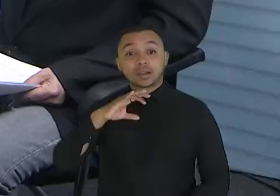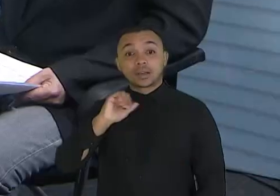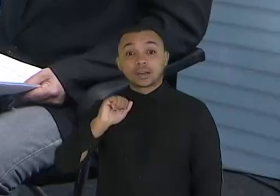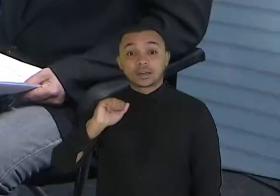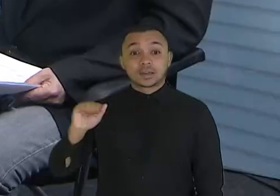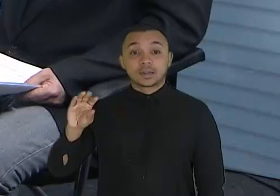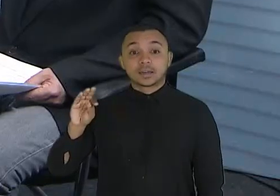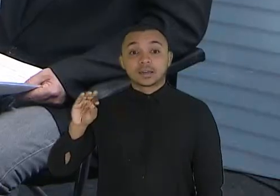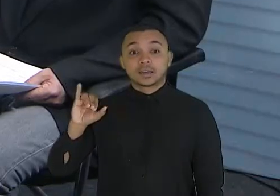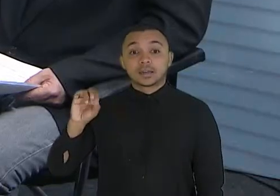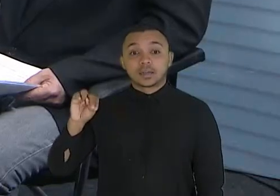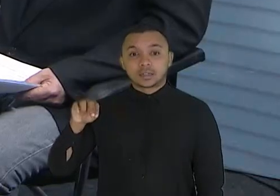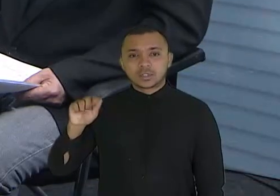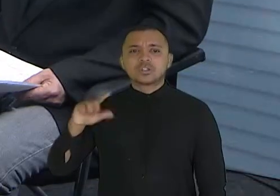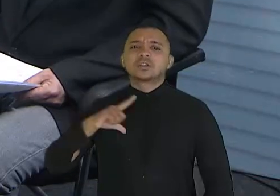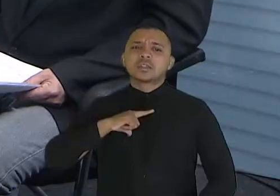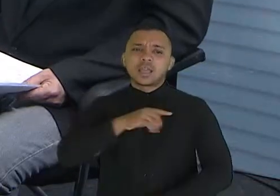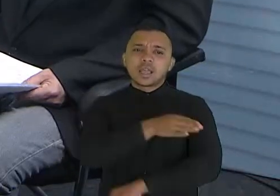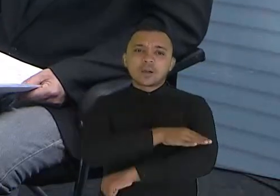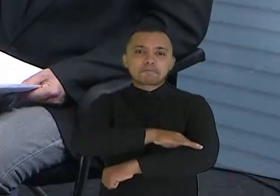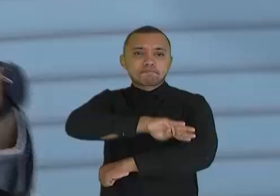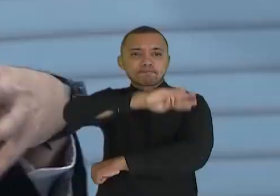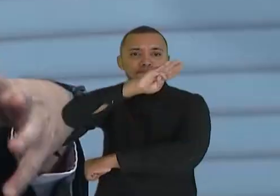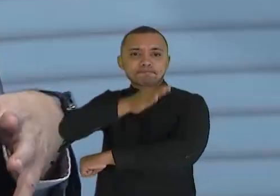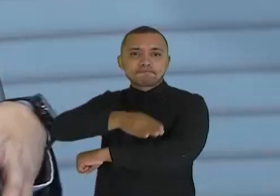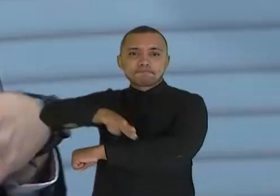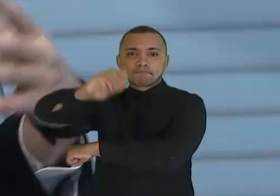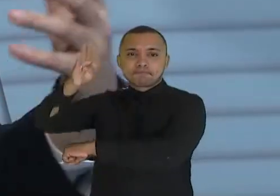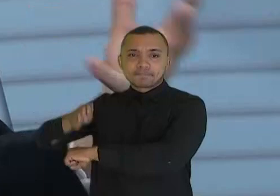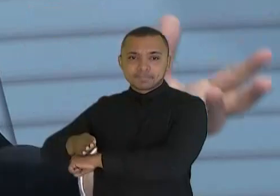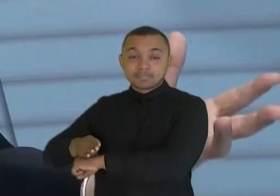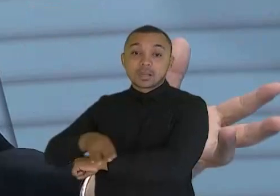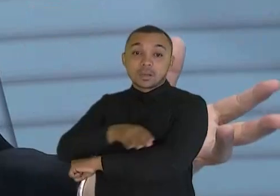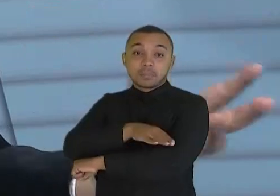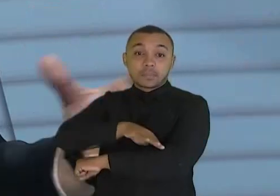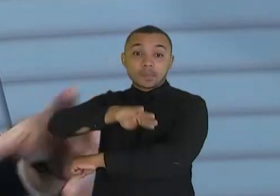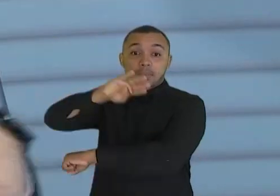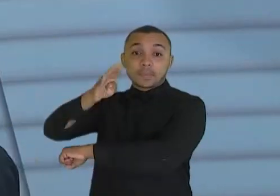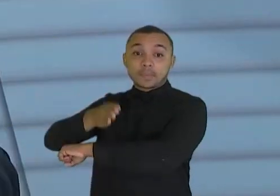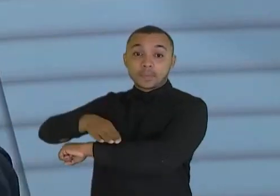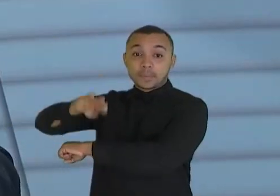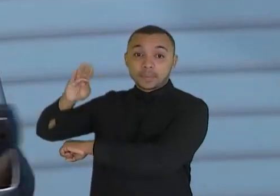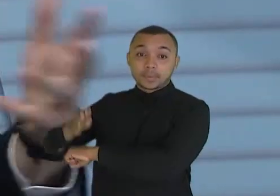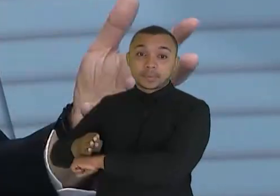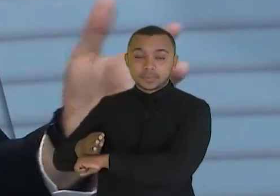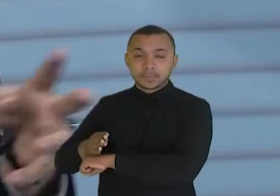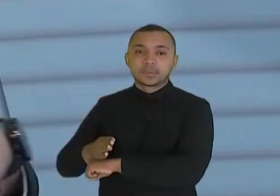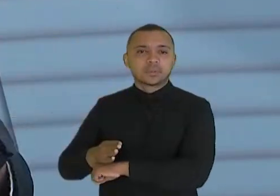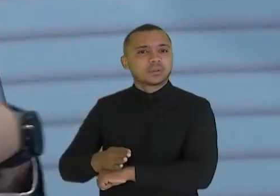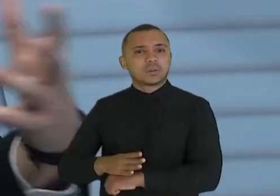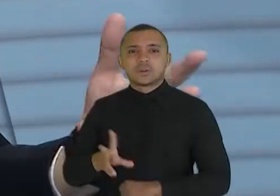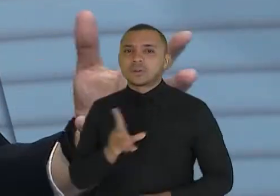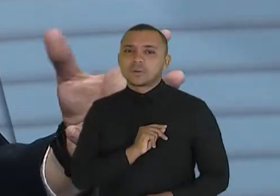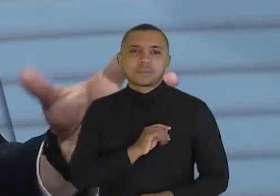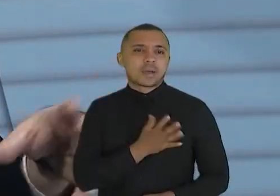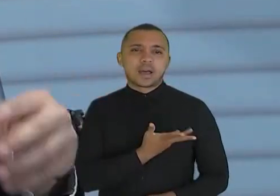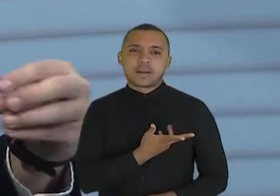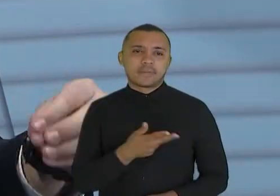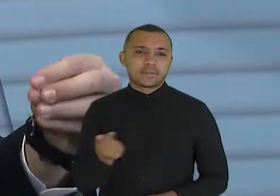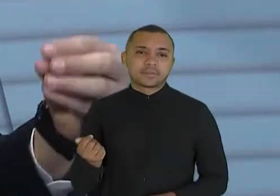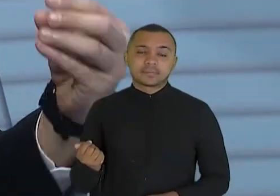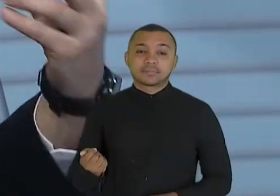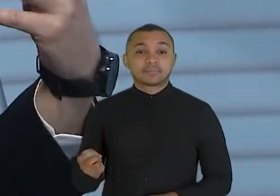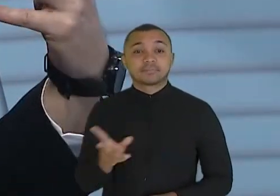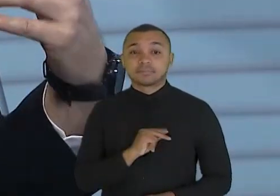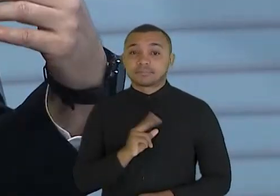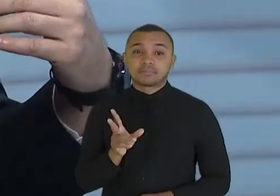também tem essa riqueza. Tem serra. É. Nós temos assim, a região da Caatinga tem riqueza. Aliás, ela é rica em si, 100% rica. É